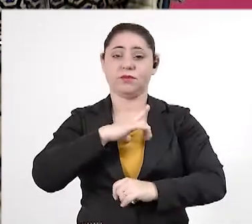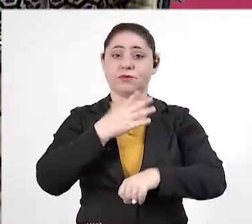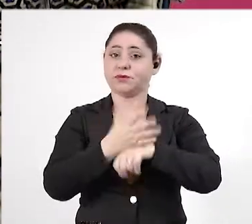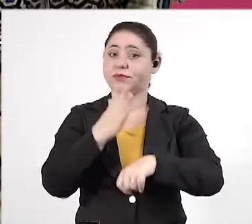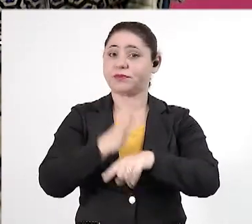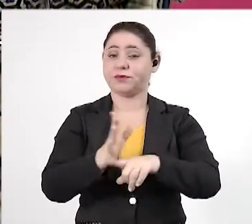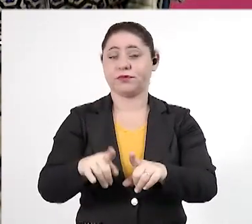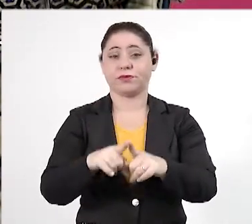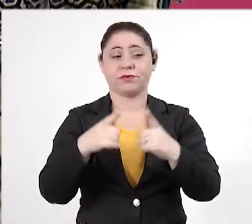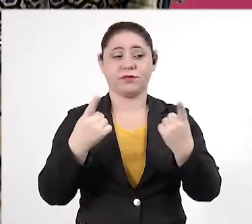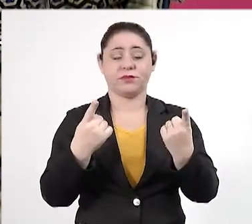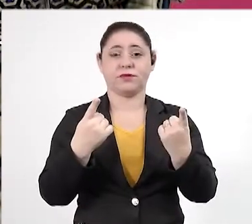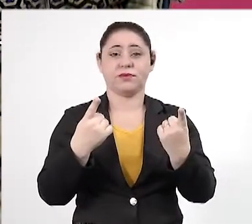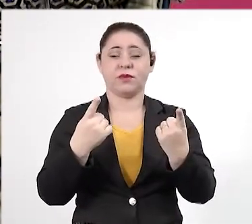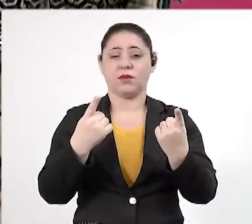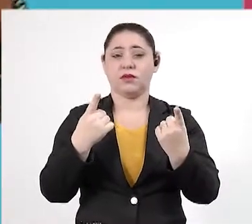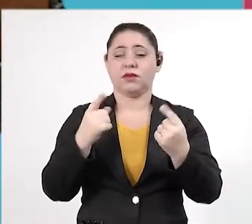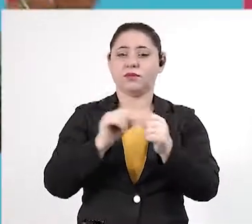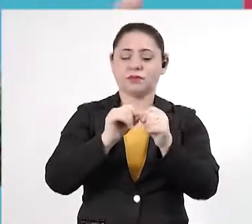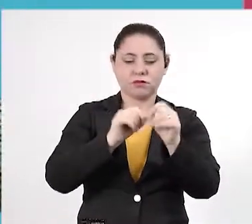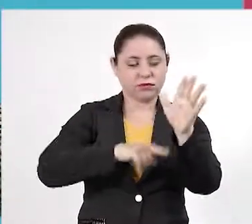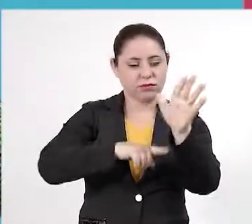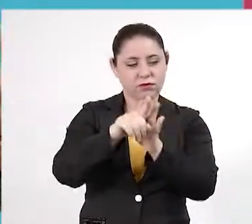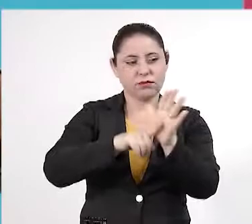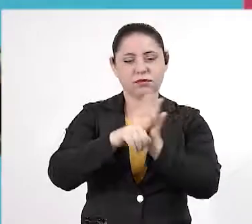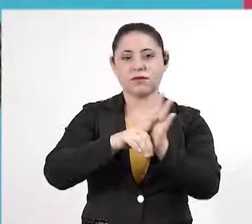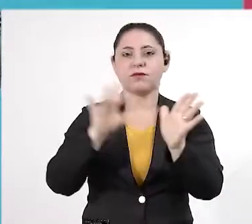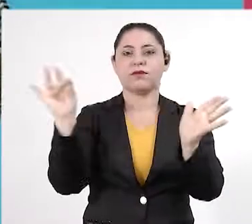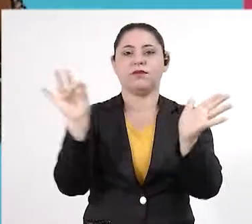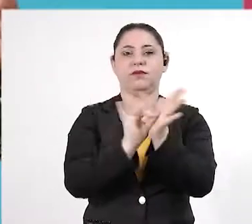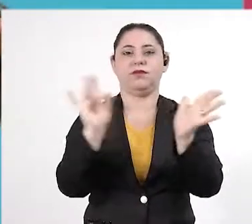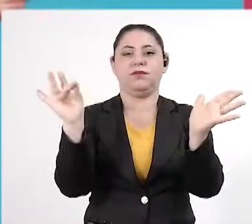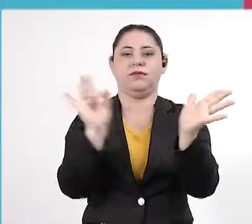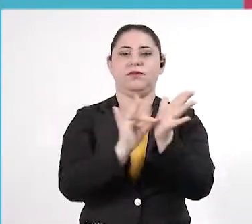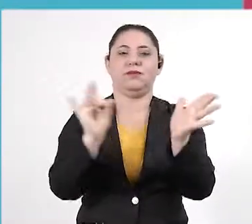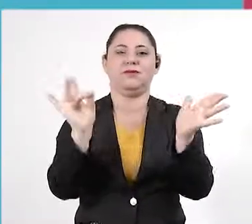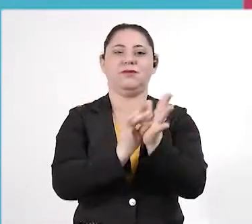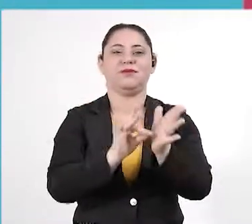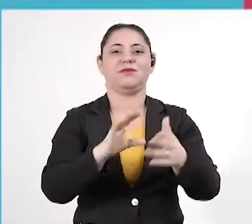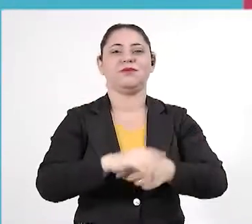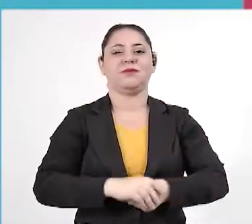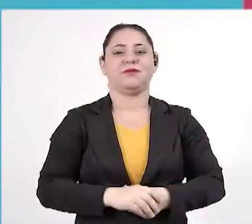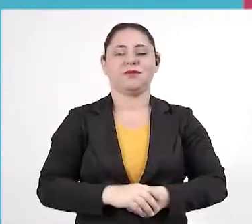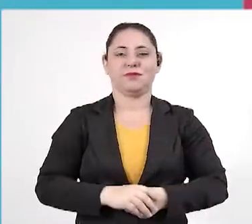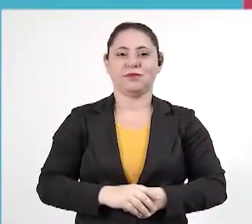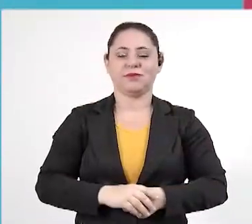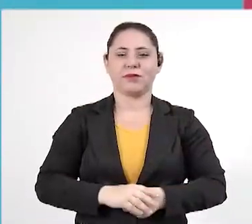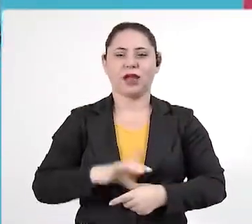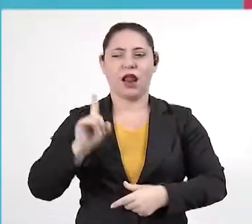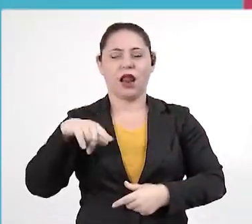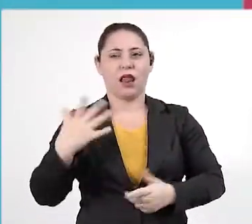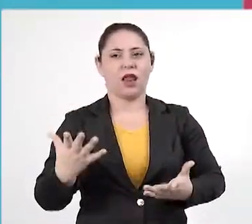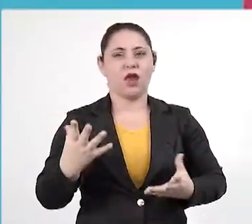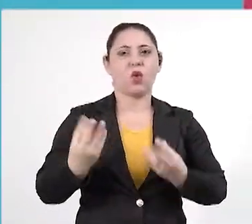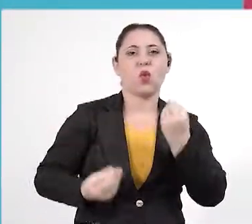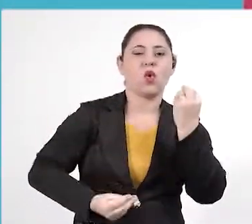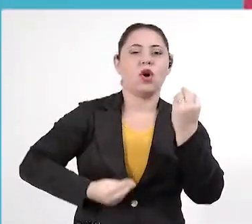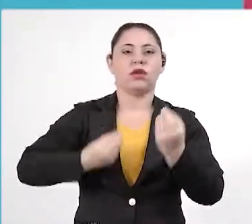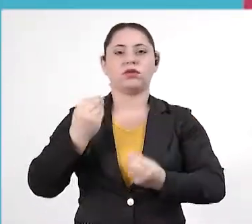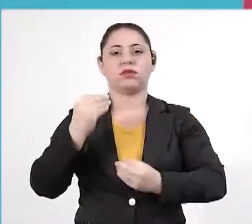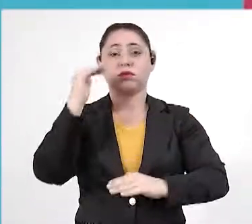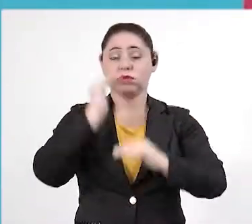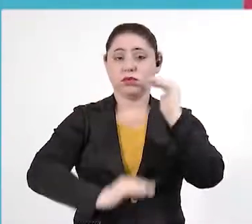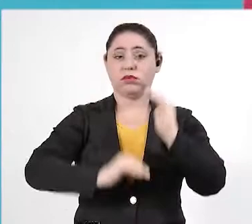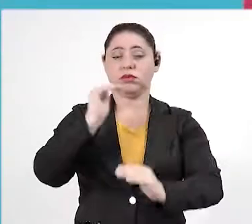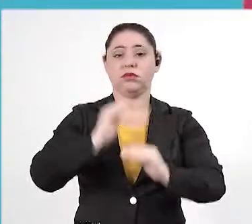E aí, quando nós vamos fazer as pesquisas, né, realmente, dos topos, né? Como